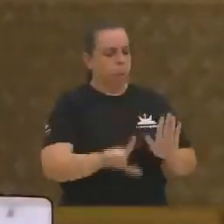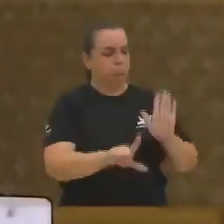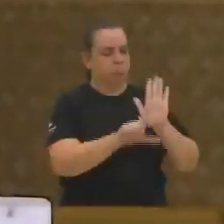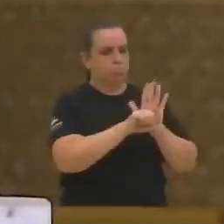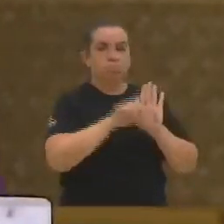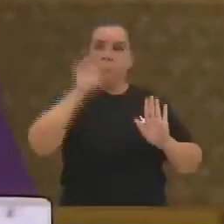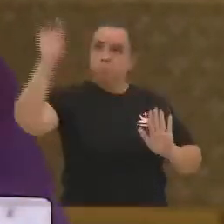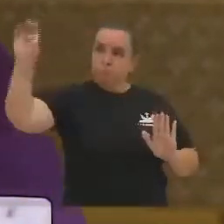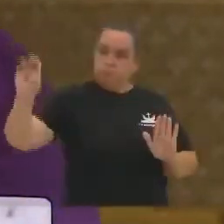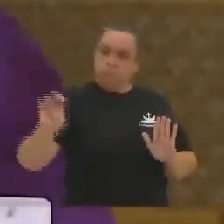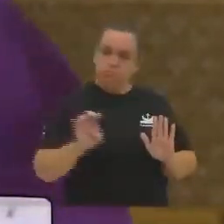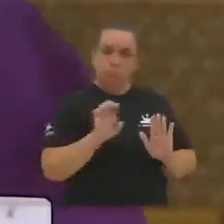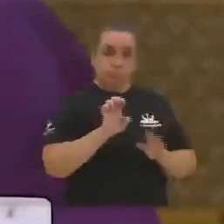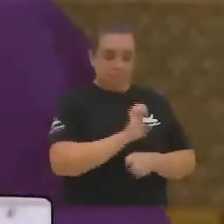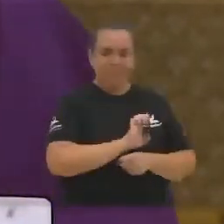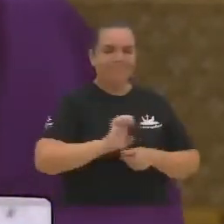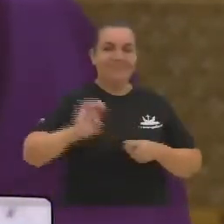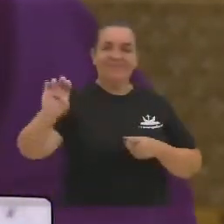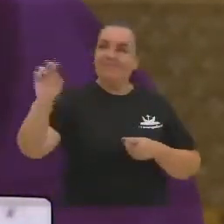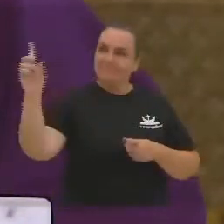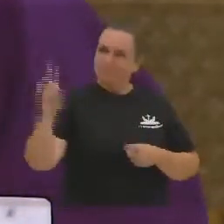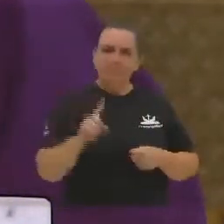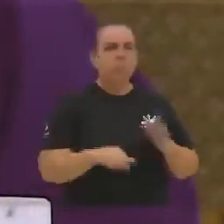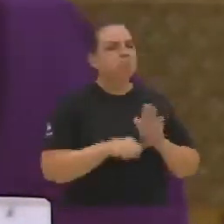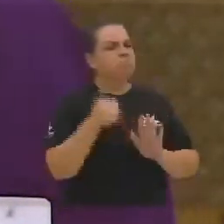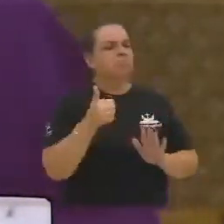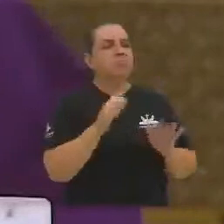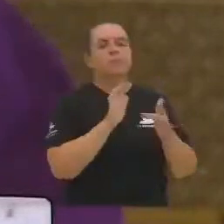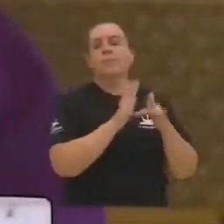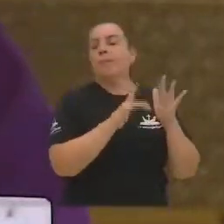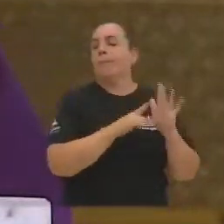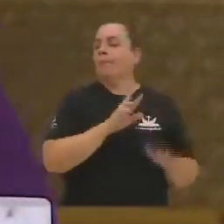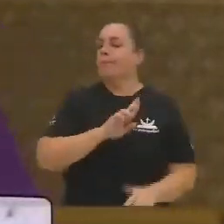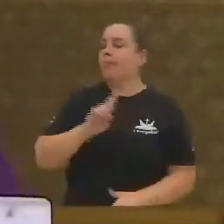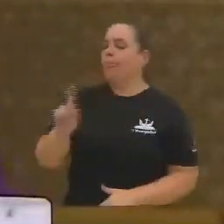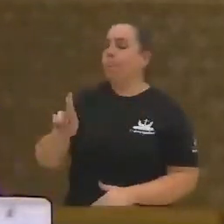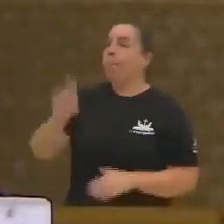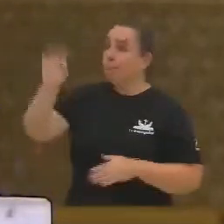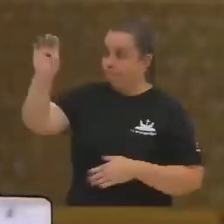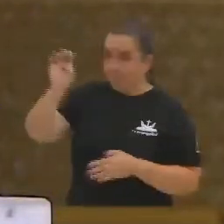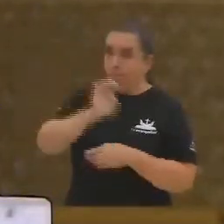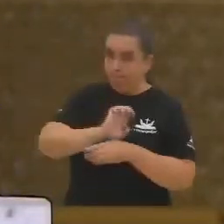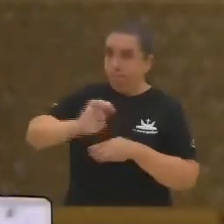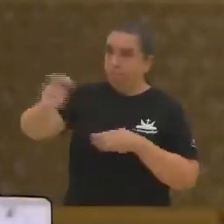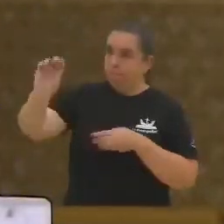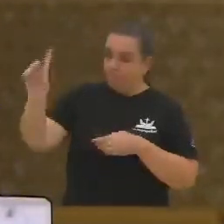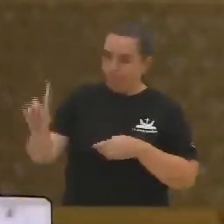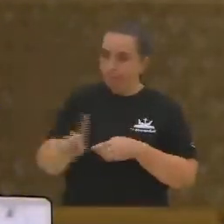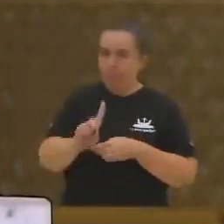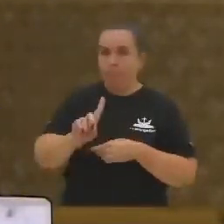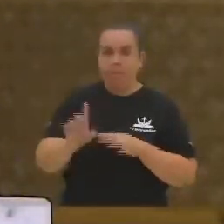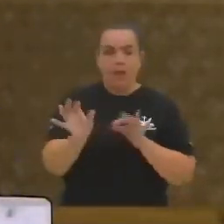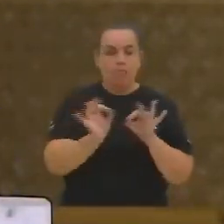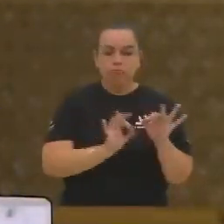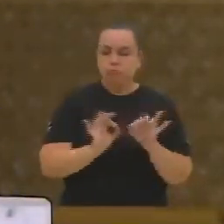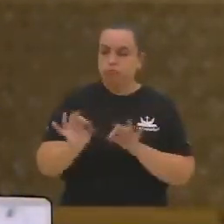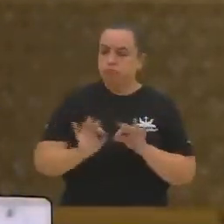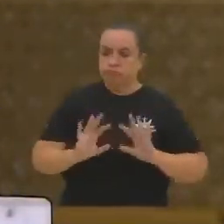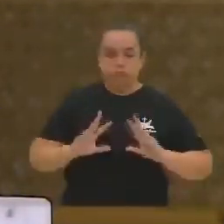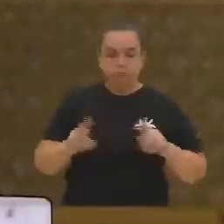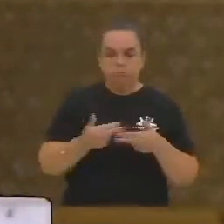Elias deve vir primeiro? Jesus respondeu: Elias vem e colocará tudo em